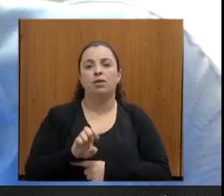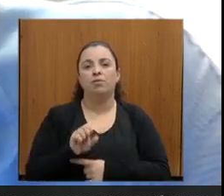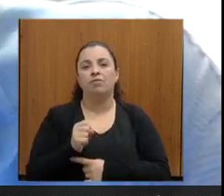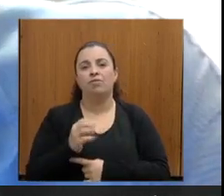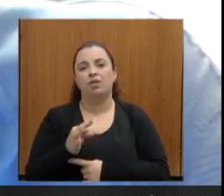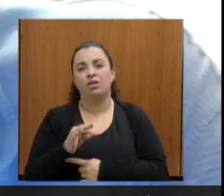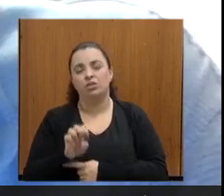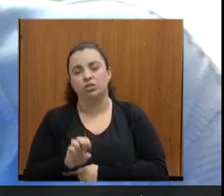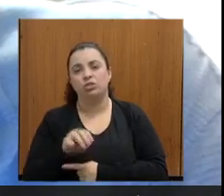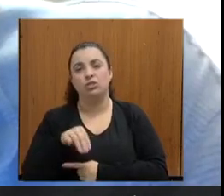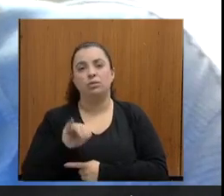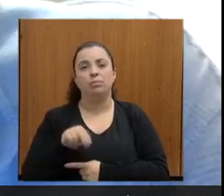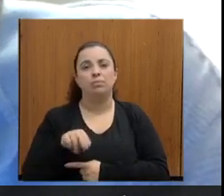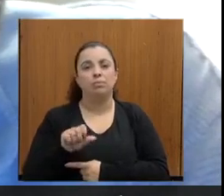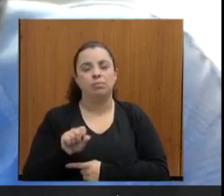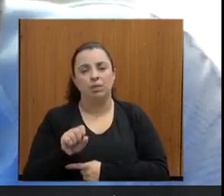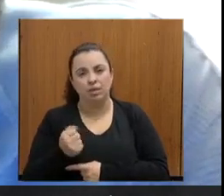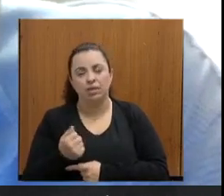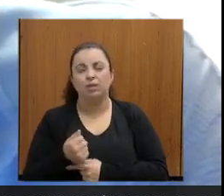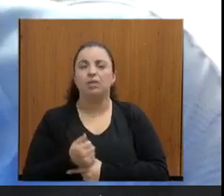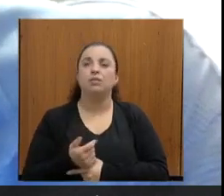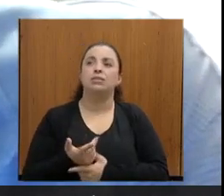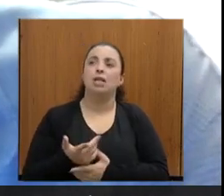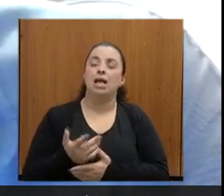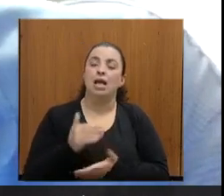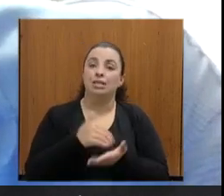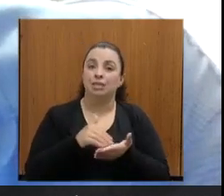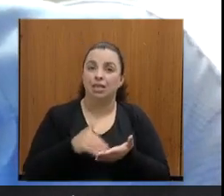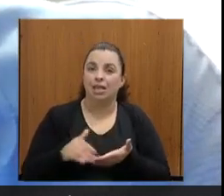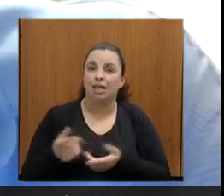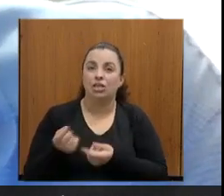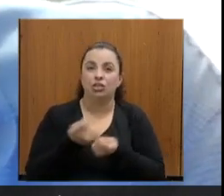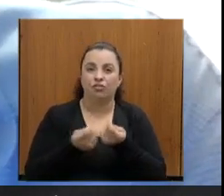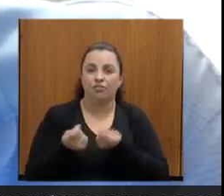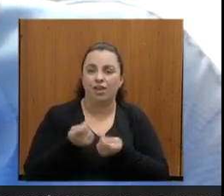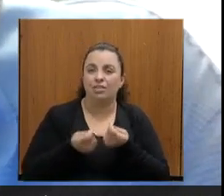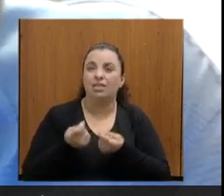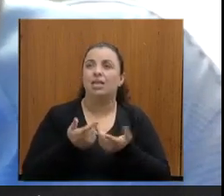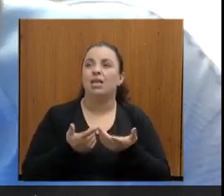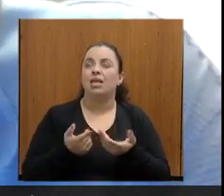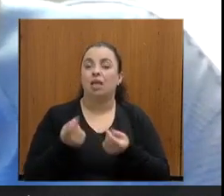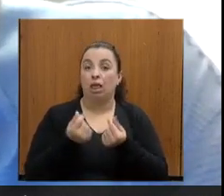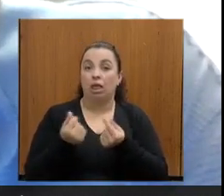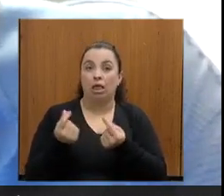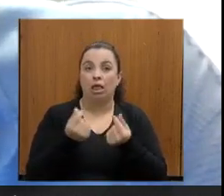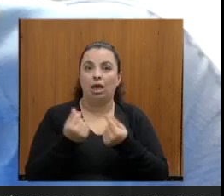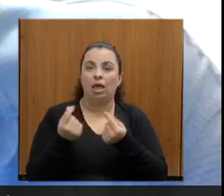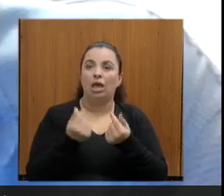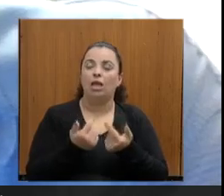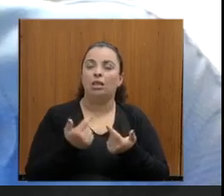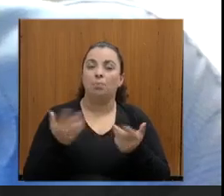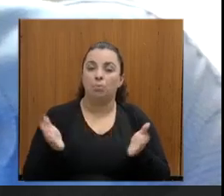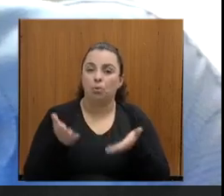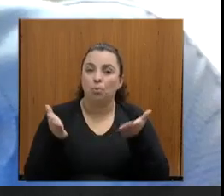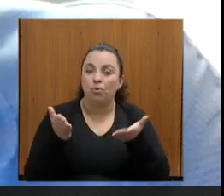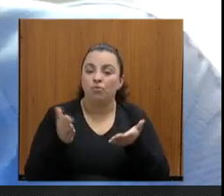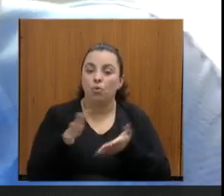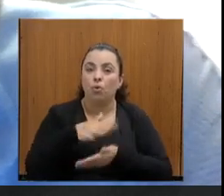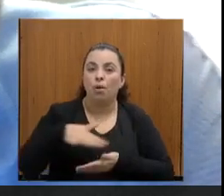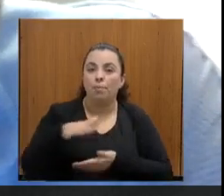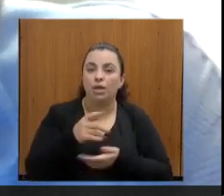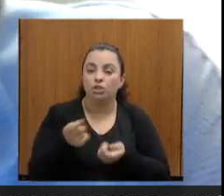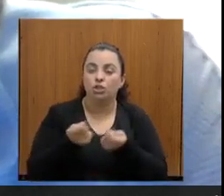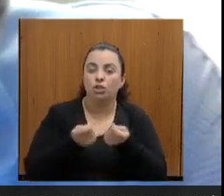ovos identidade do nosso ver a nossa Secretaria de Fazenda conseguido promover um ambiente de negócios e purificados l